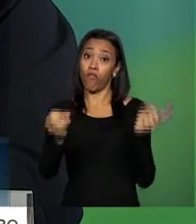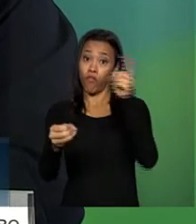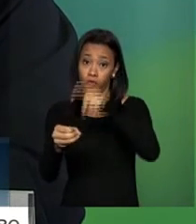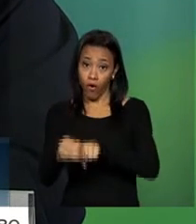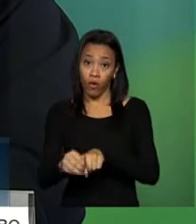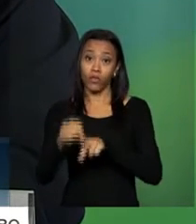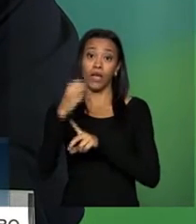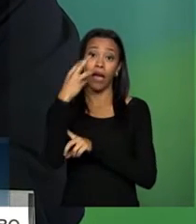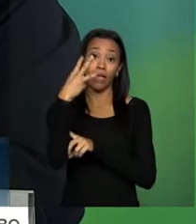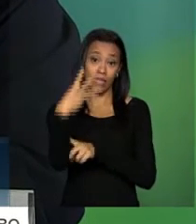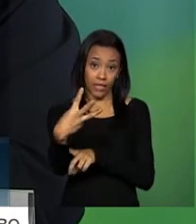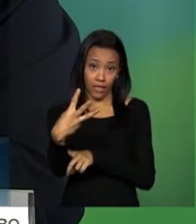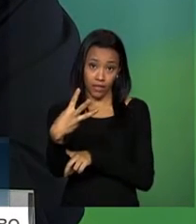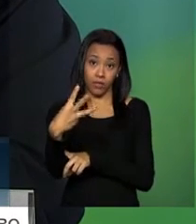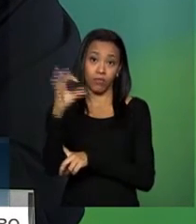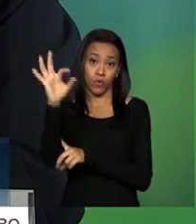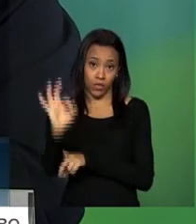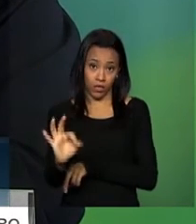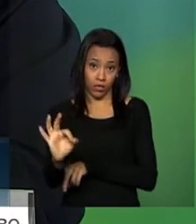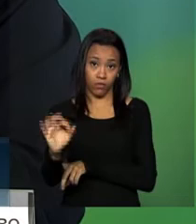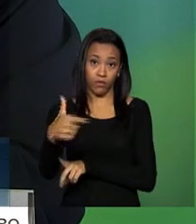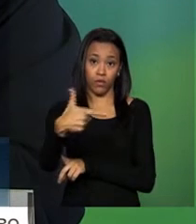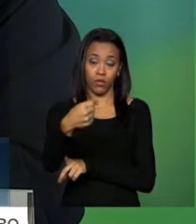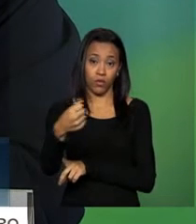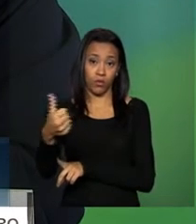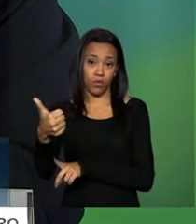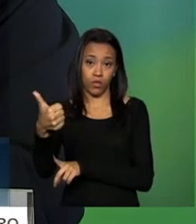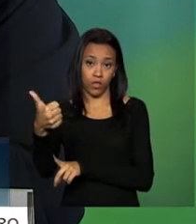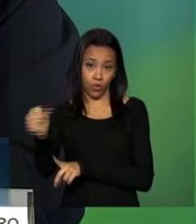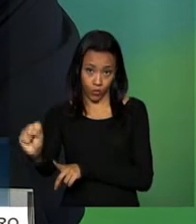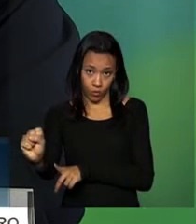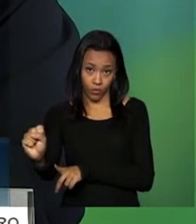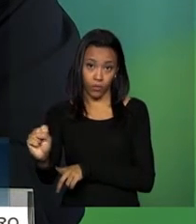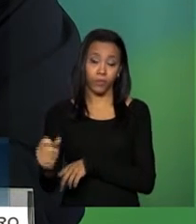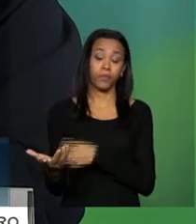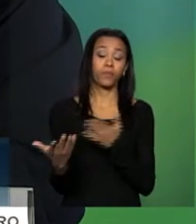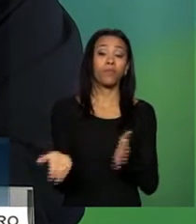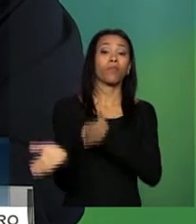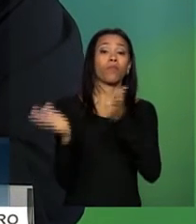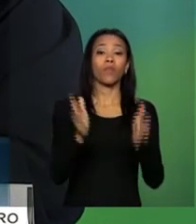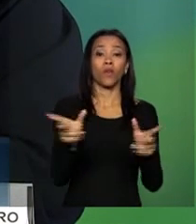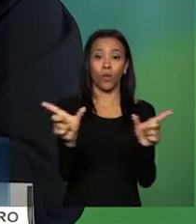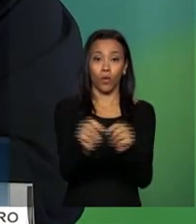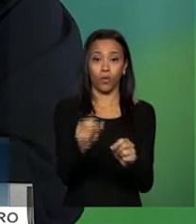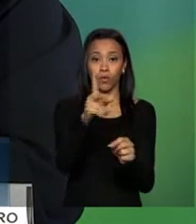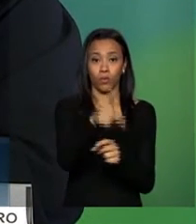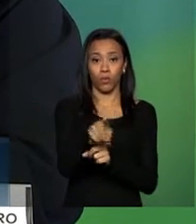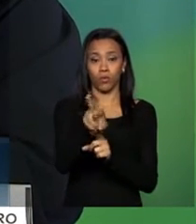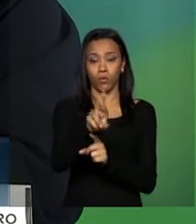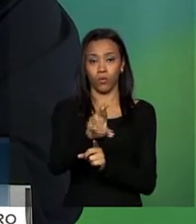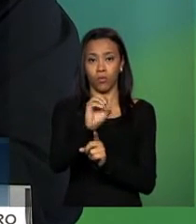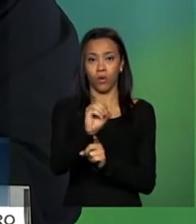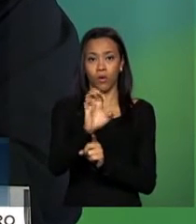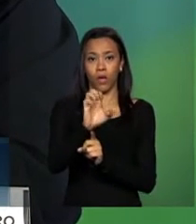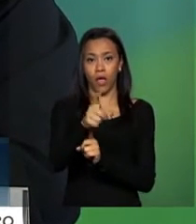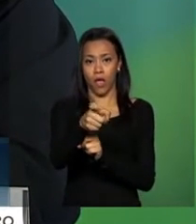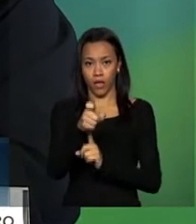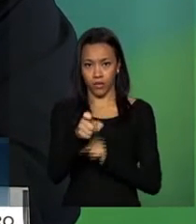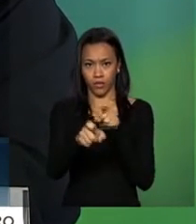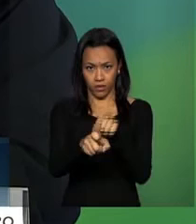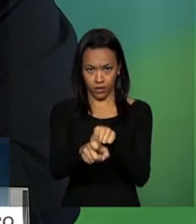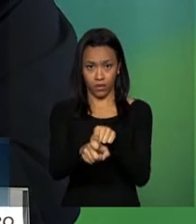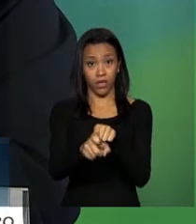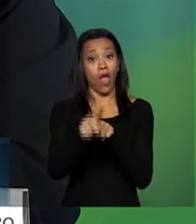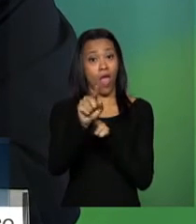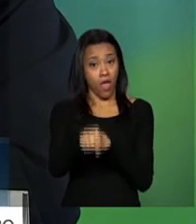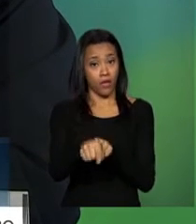em 2018. E quanto ao PROEX Equalização, são exatamente as